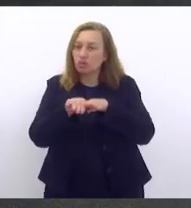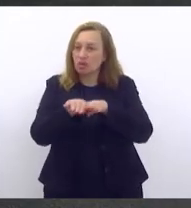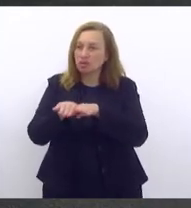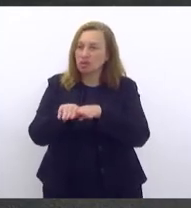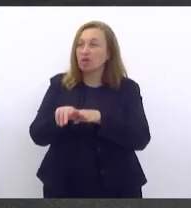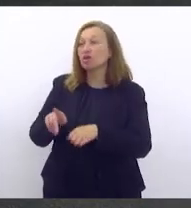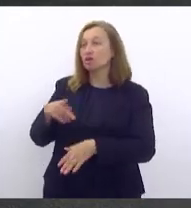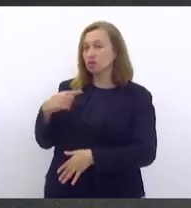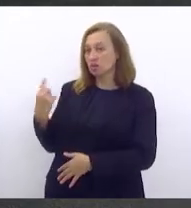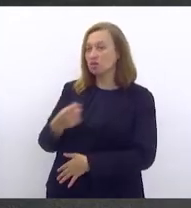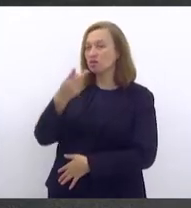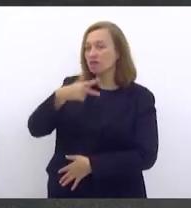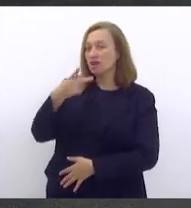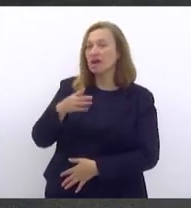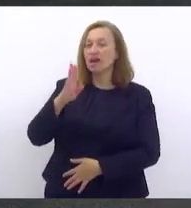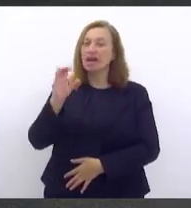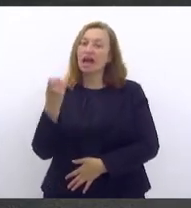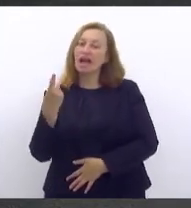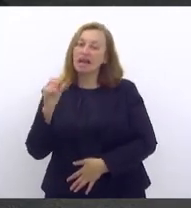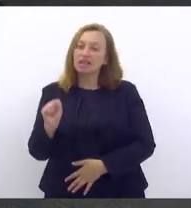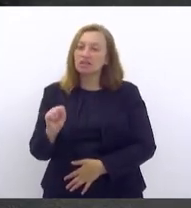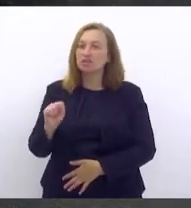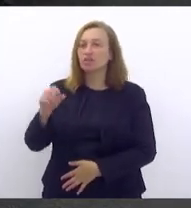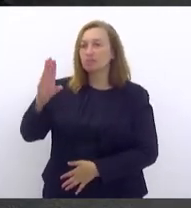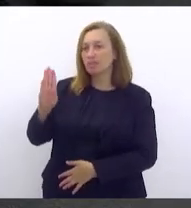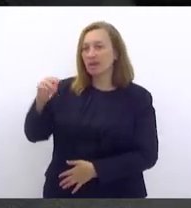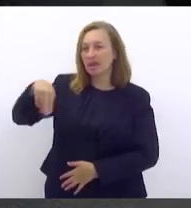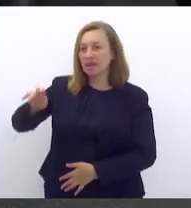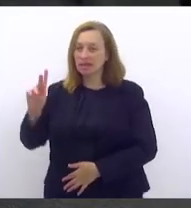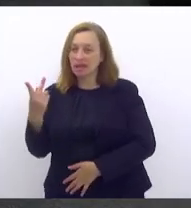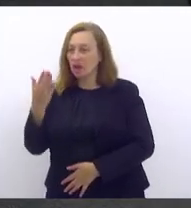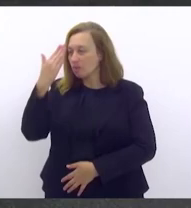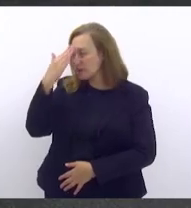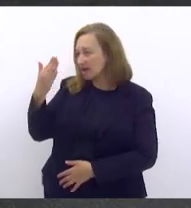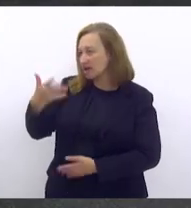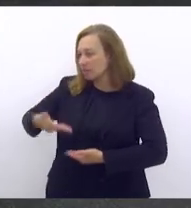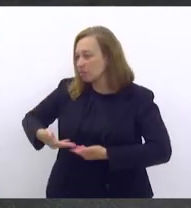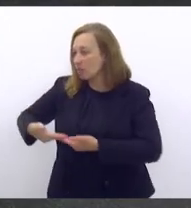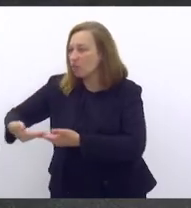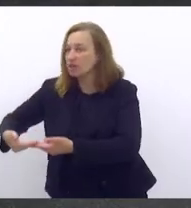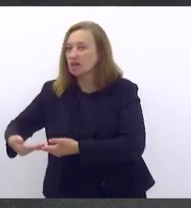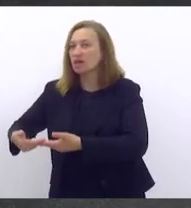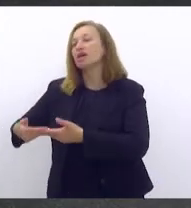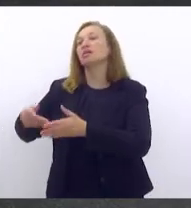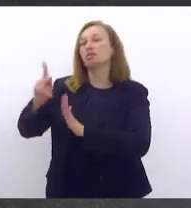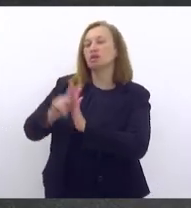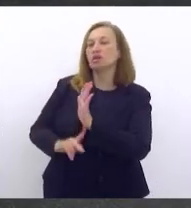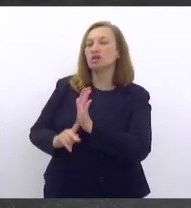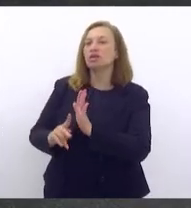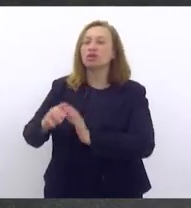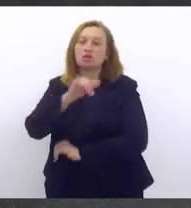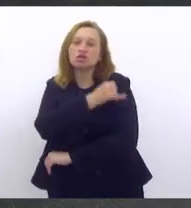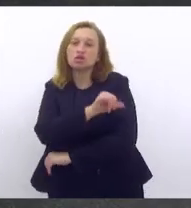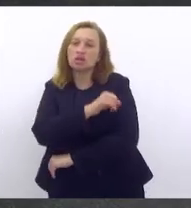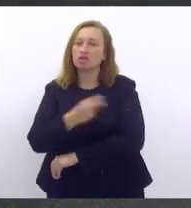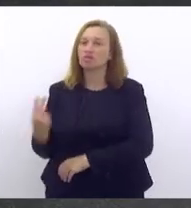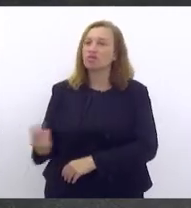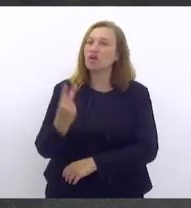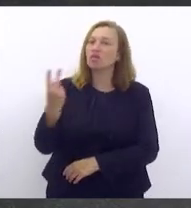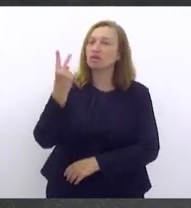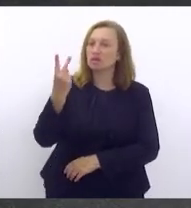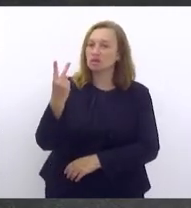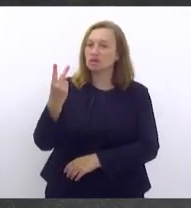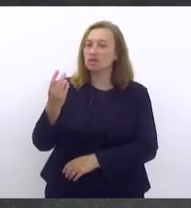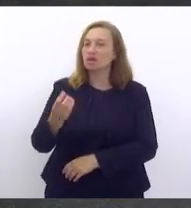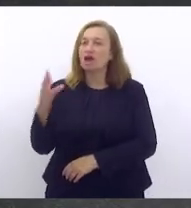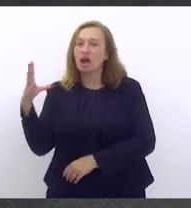que estamos falando. Então, Carlinhos BNH, obrigado por deixar fazer parte desse projeto. Espero que o Rio de Janeiro saiba valorizar e colocar o